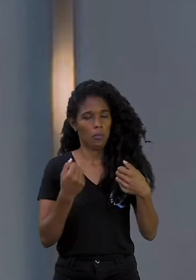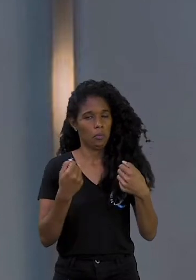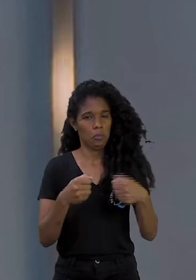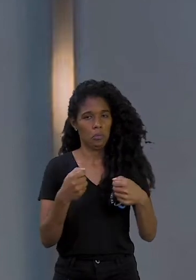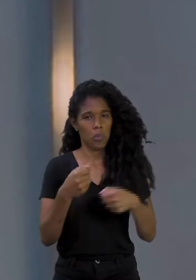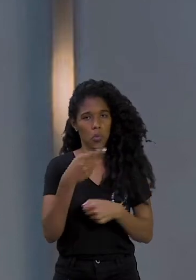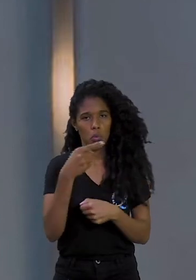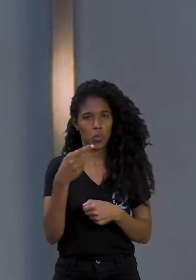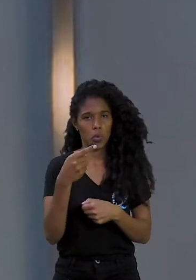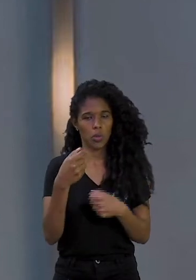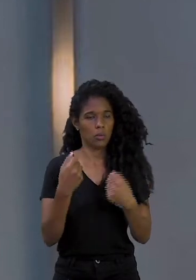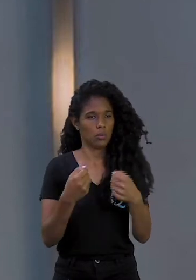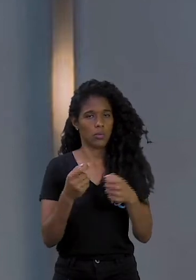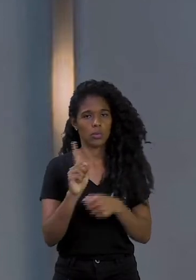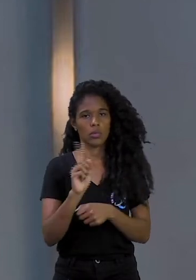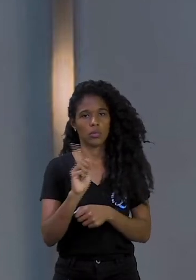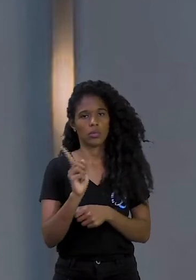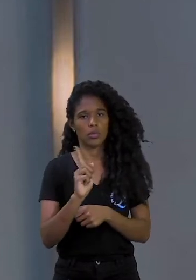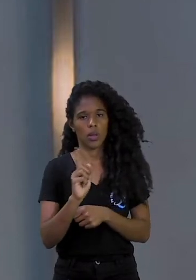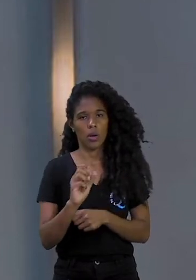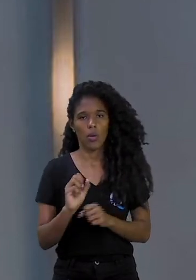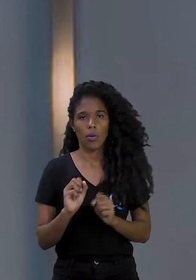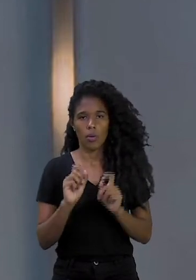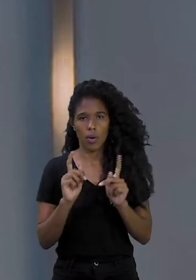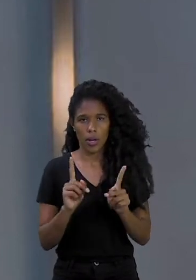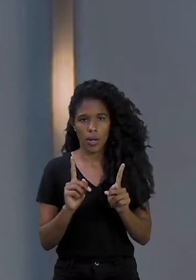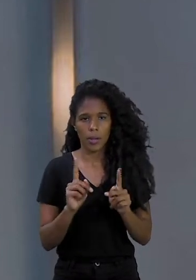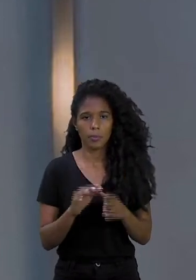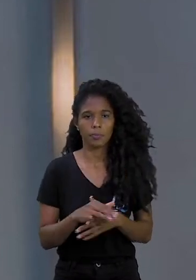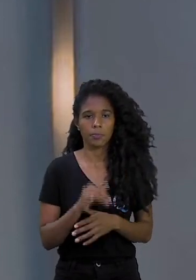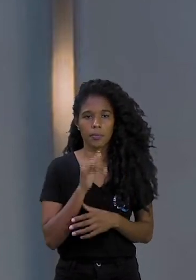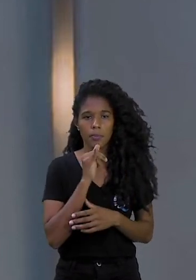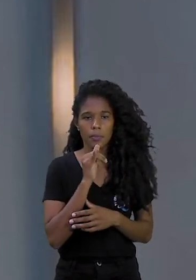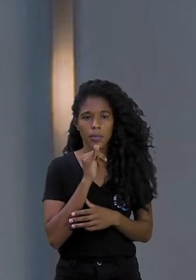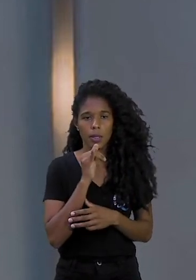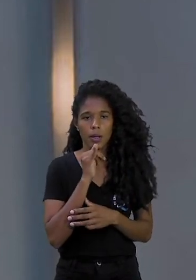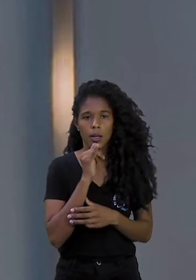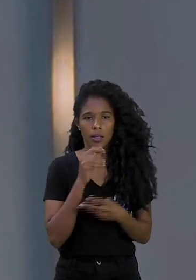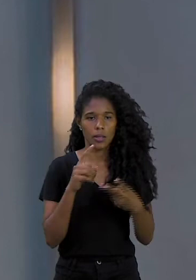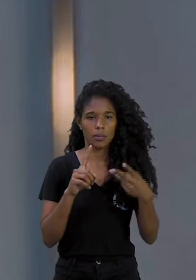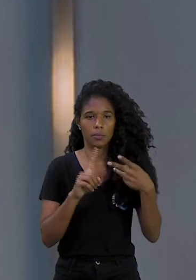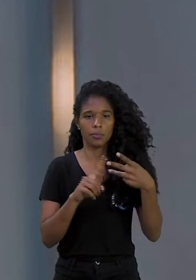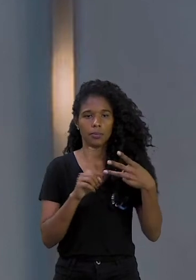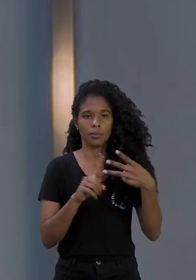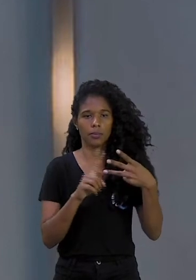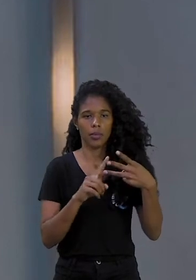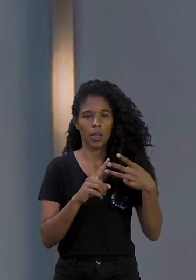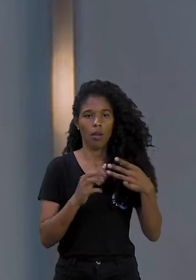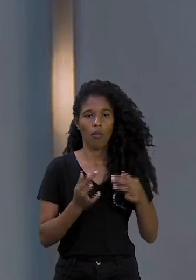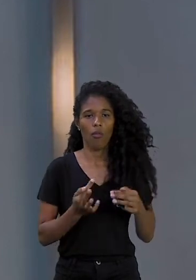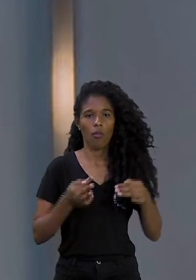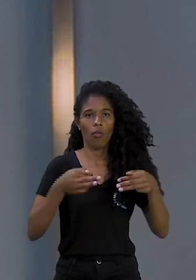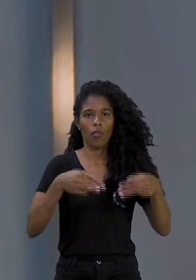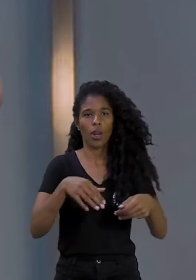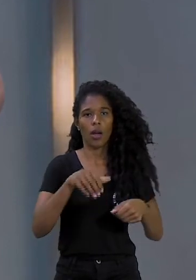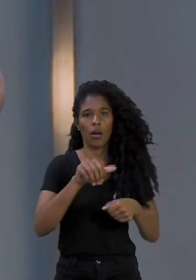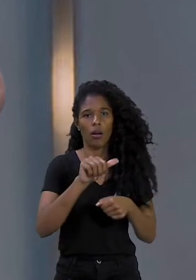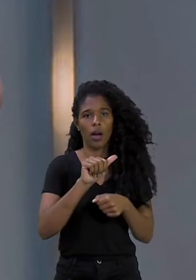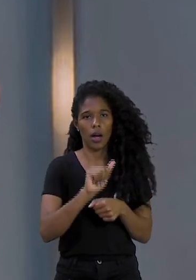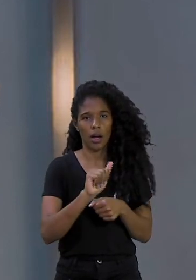contra, que termina com A, e começa o segundo elemento, que é regra, começa com a